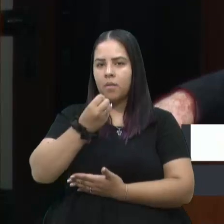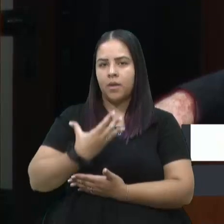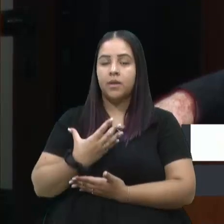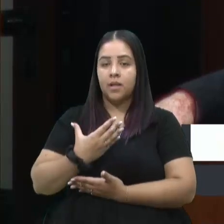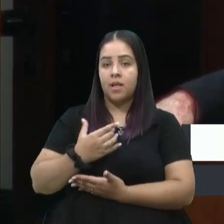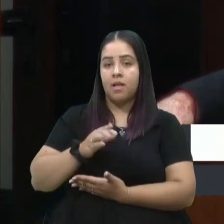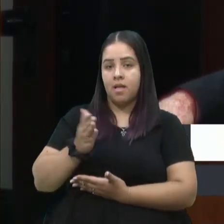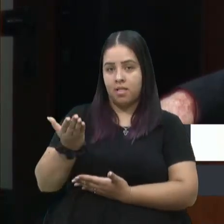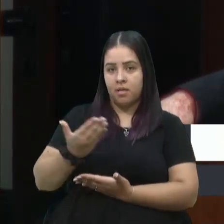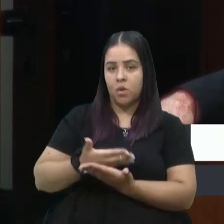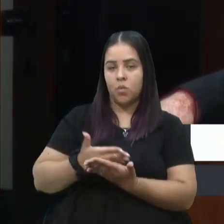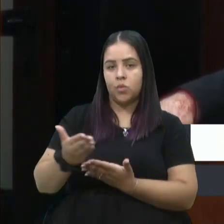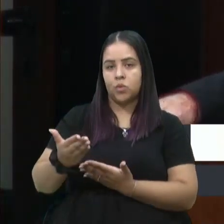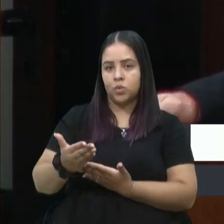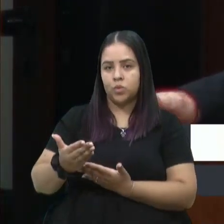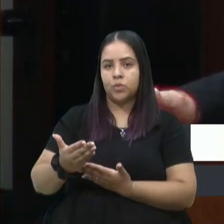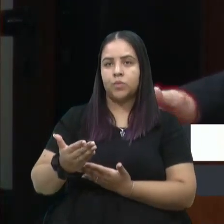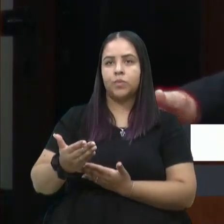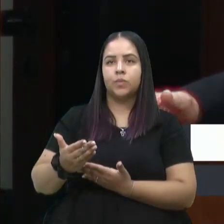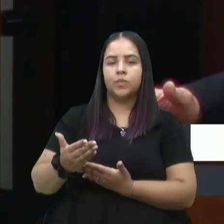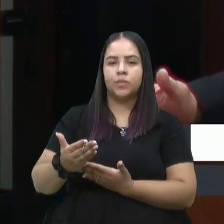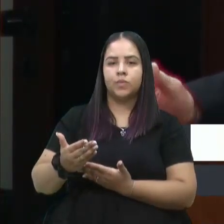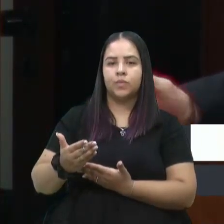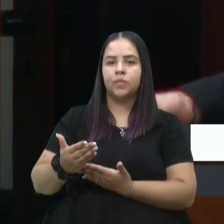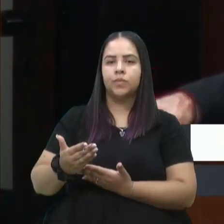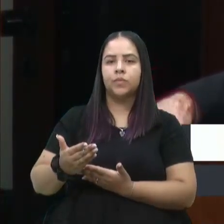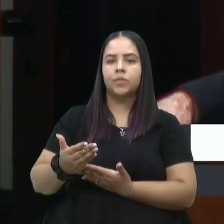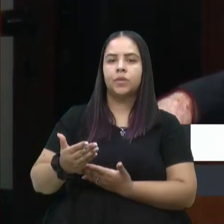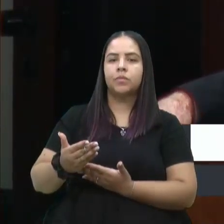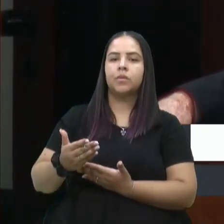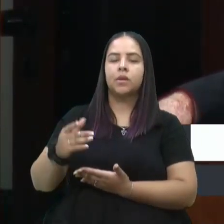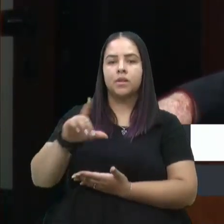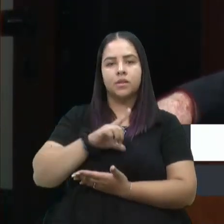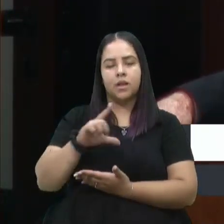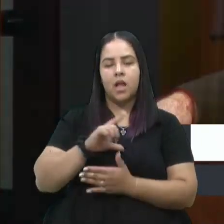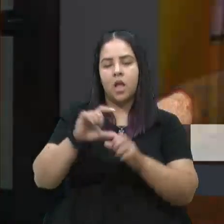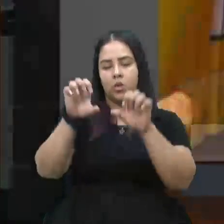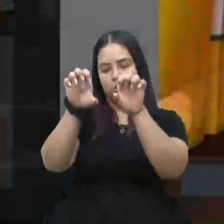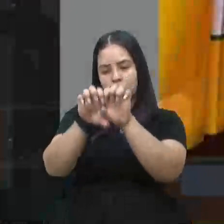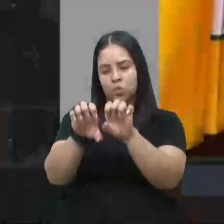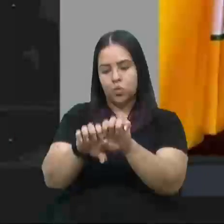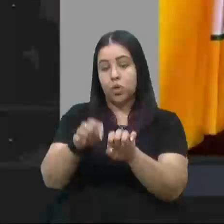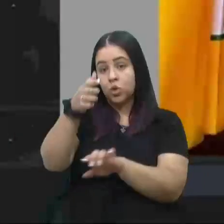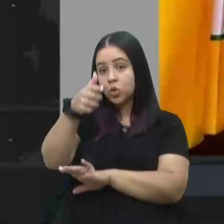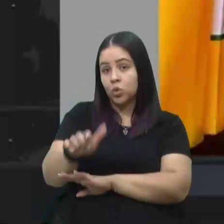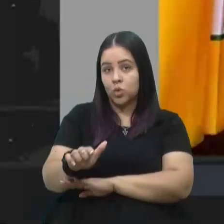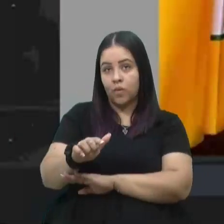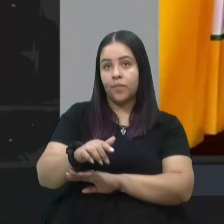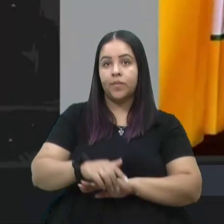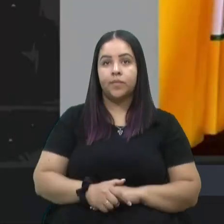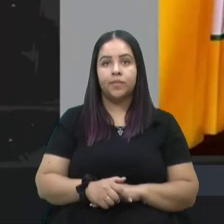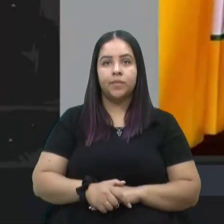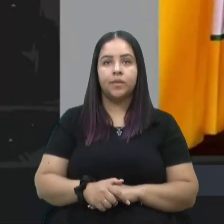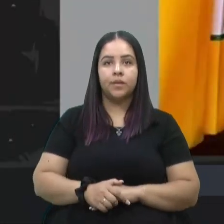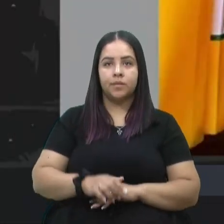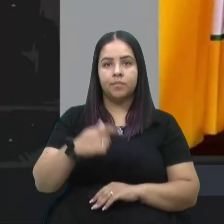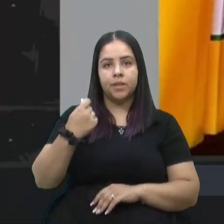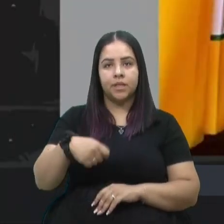começou no sentido da reestruturação, teve que